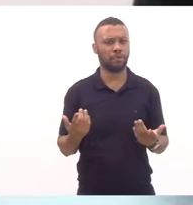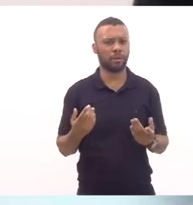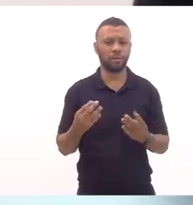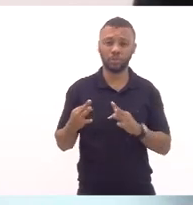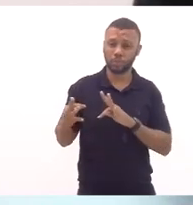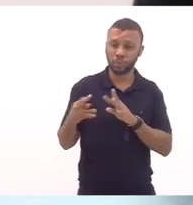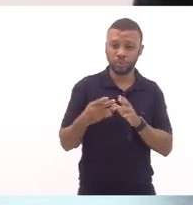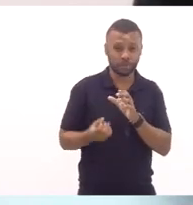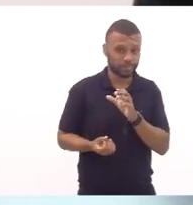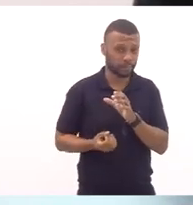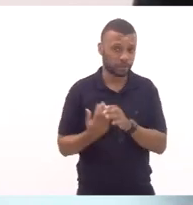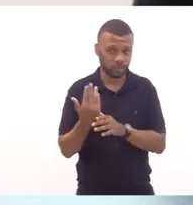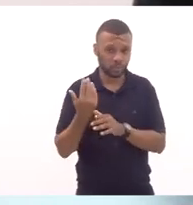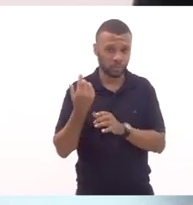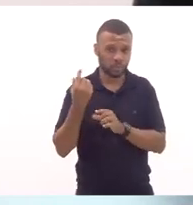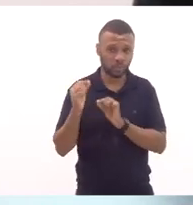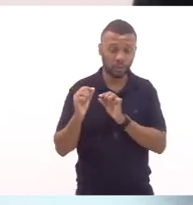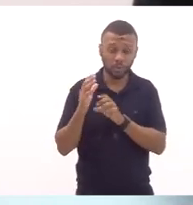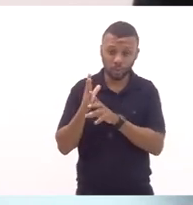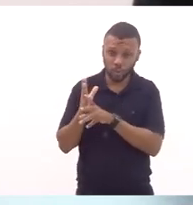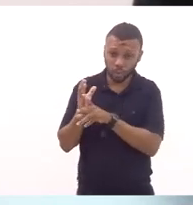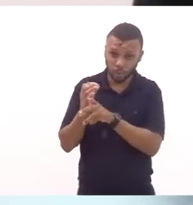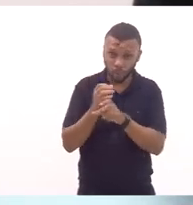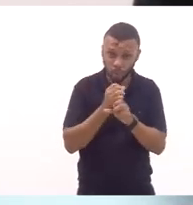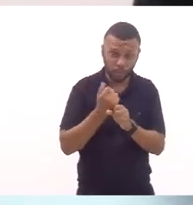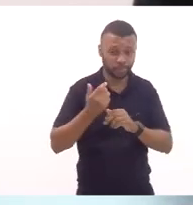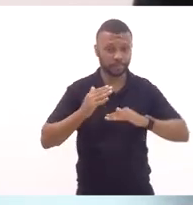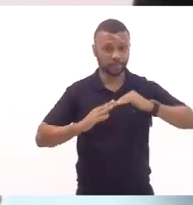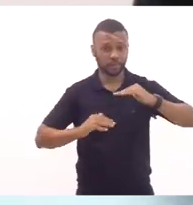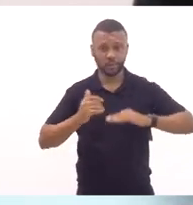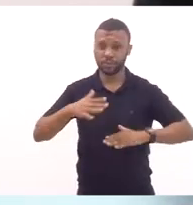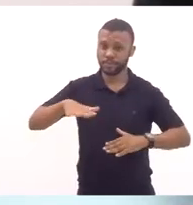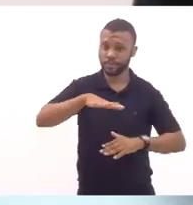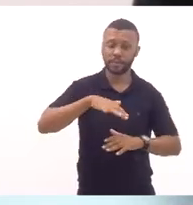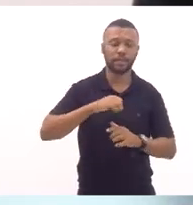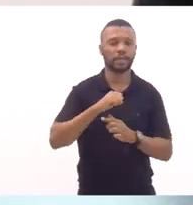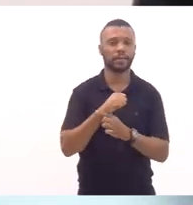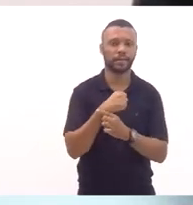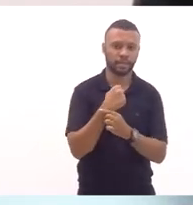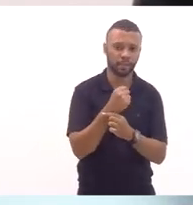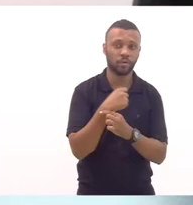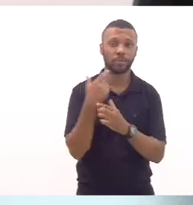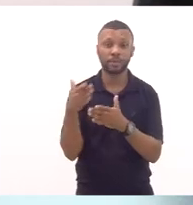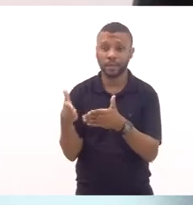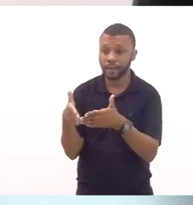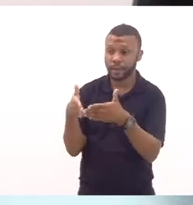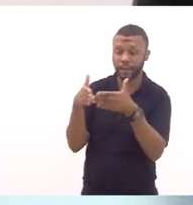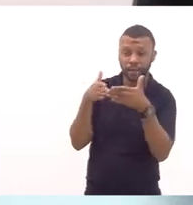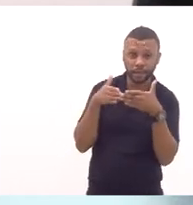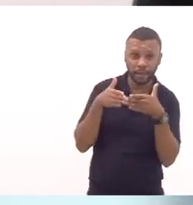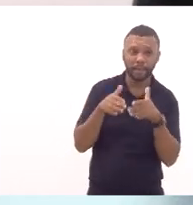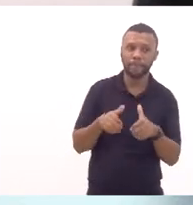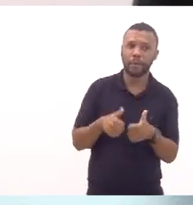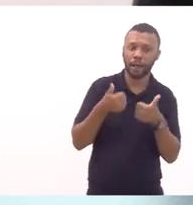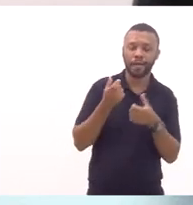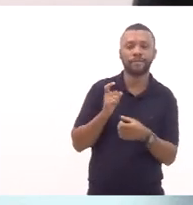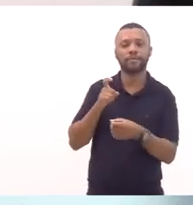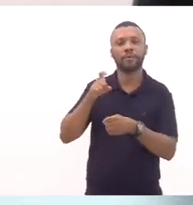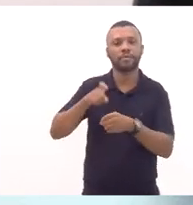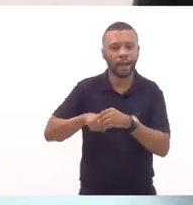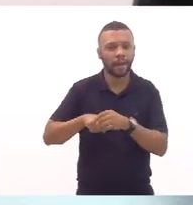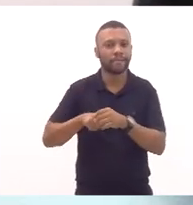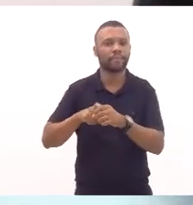do contágio e do recontágio. Profissionais de saúde que tinham contágio saíam de licença, melhoravam e